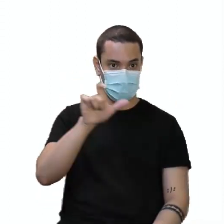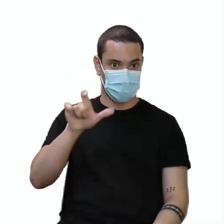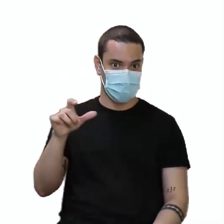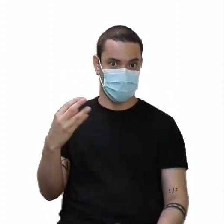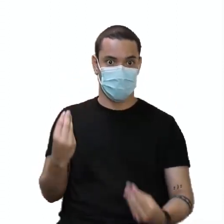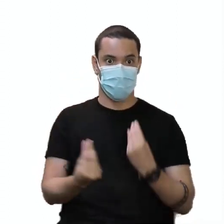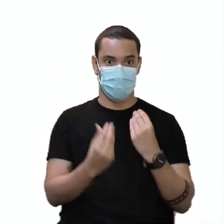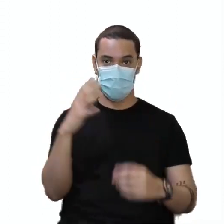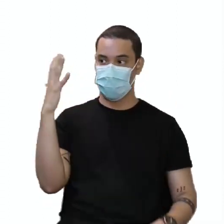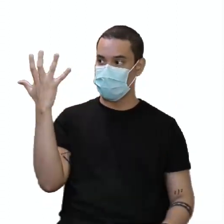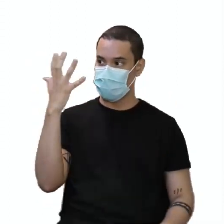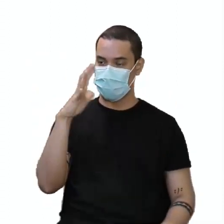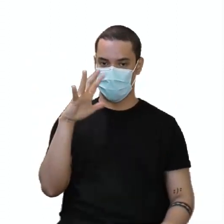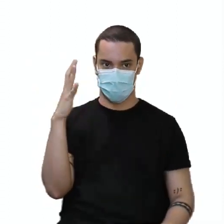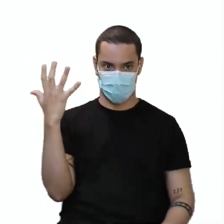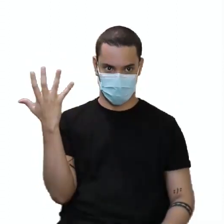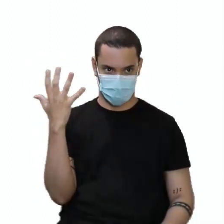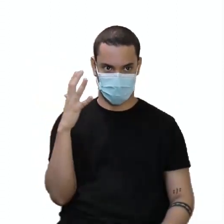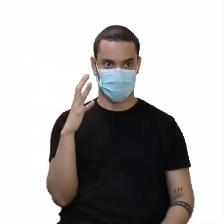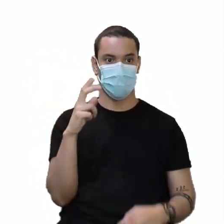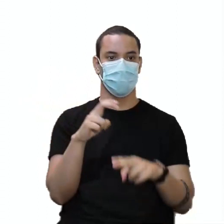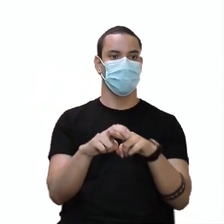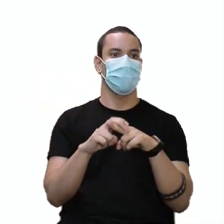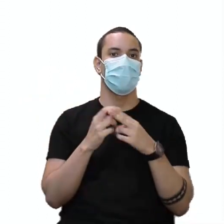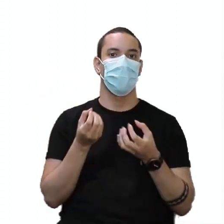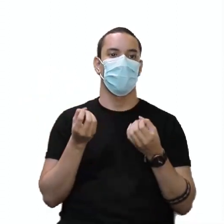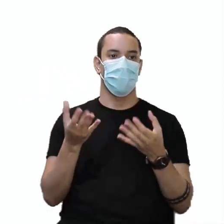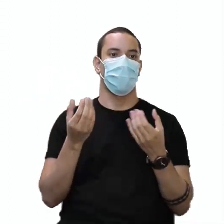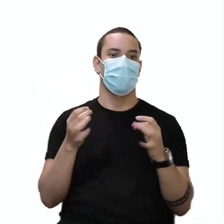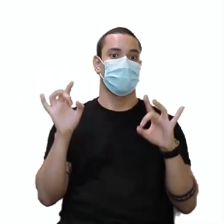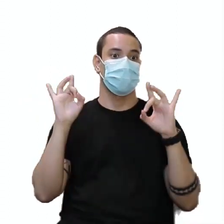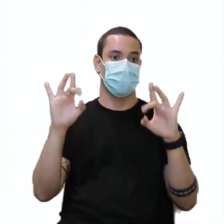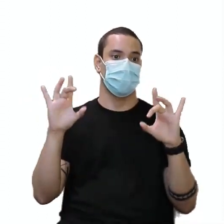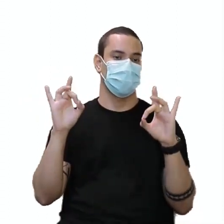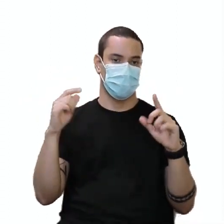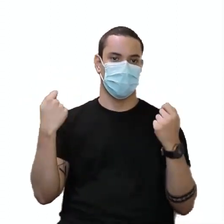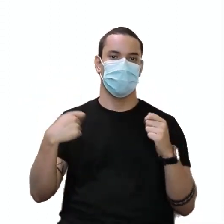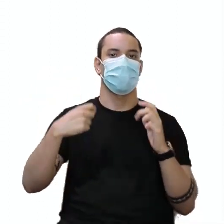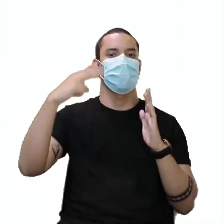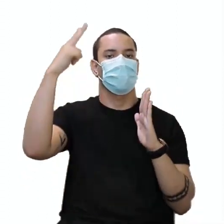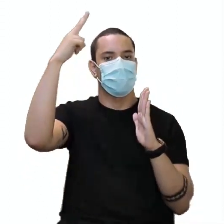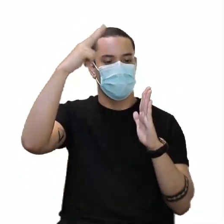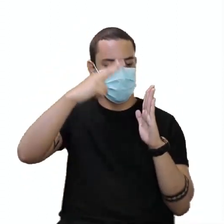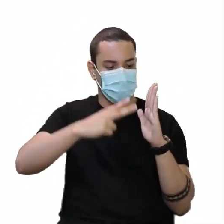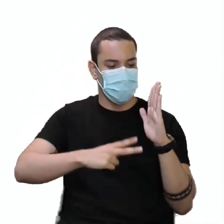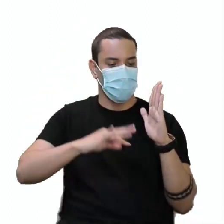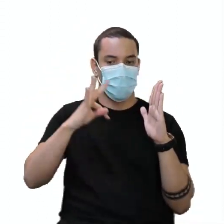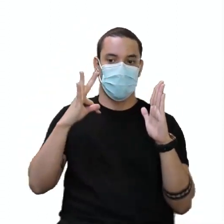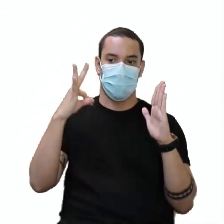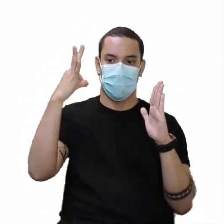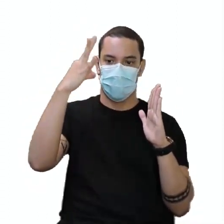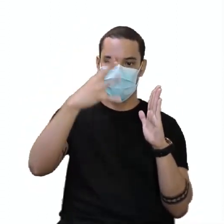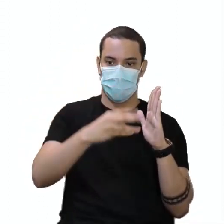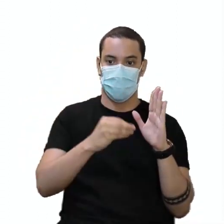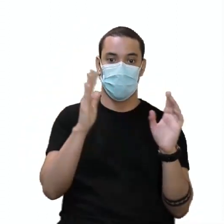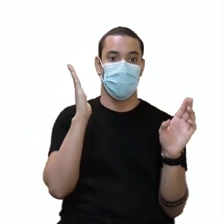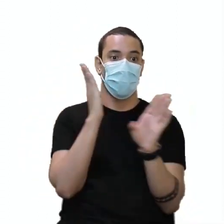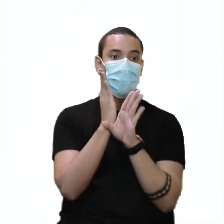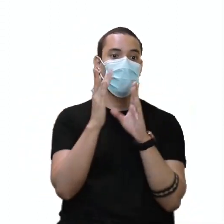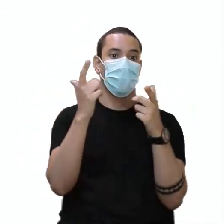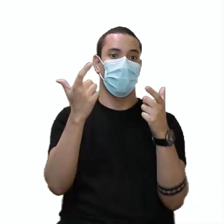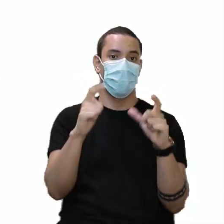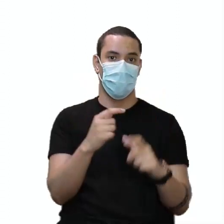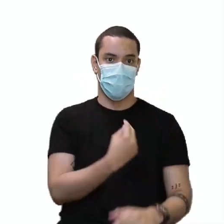o clima segundo o texto. Então, é uma informação mais específica. Você vai ter que ler o texto mesmo e descobrir onde estavam